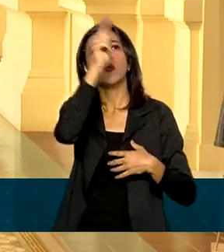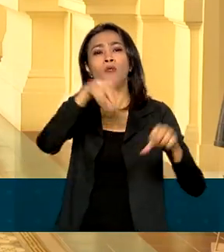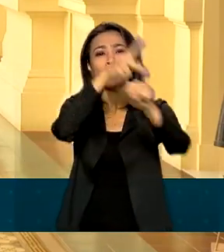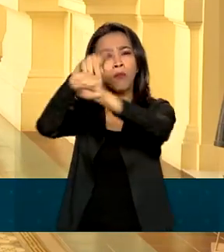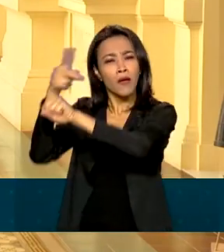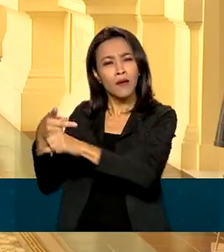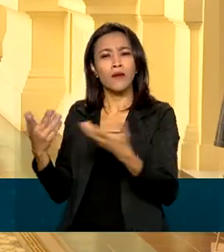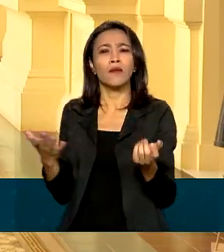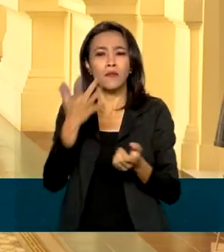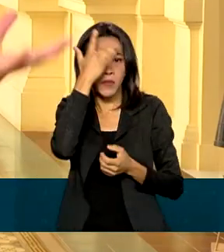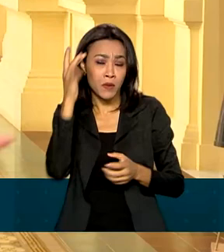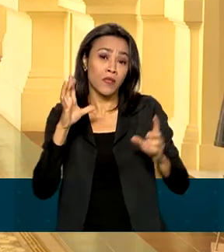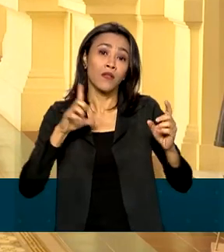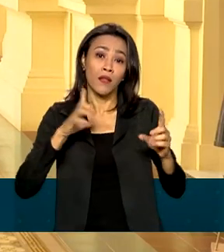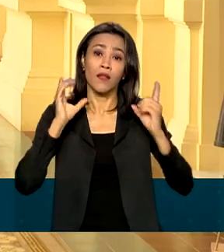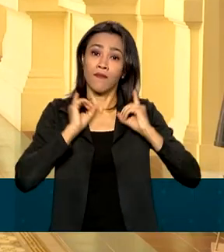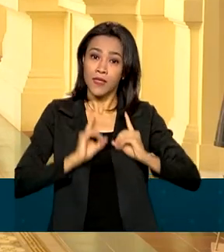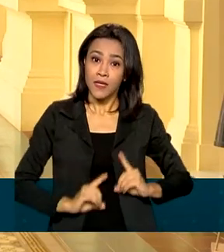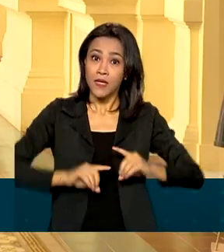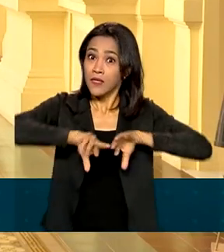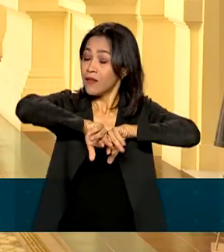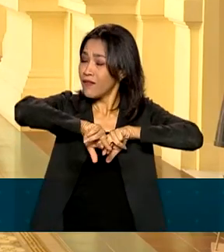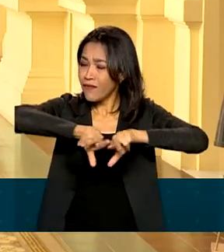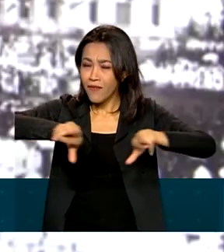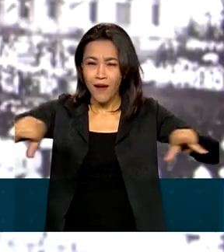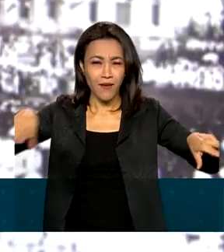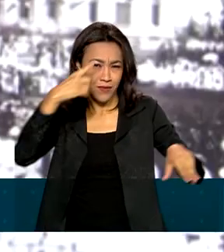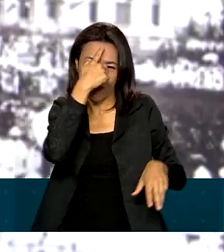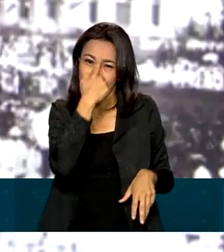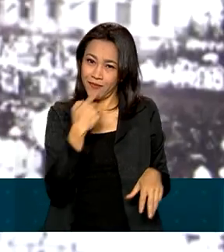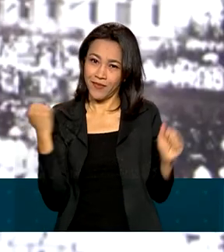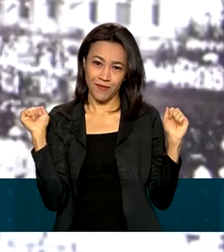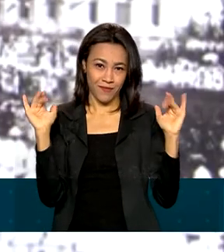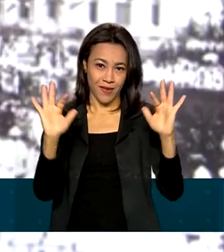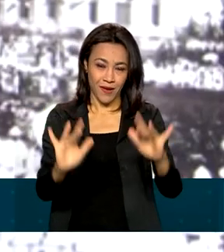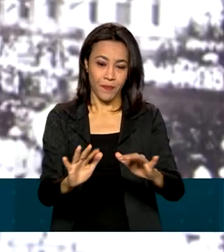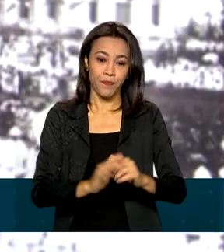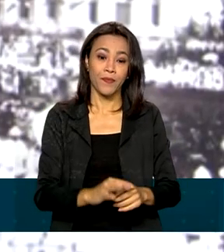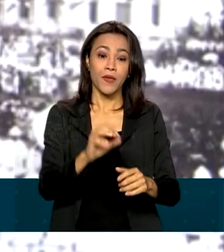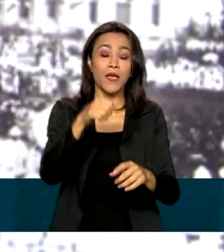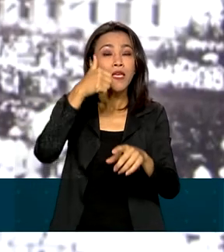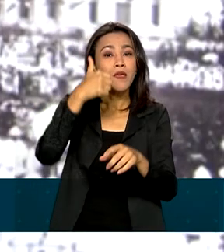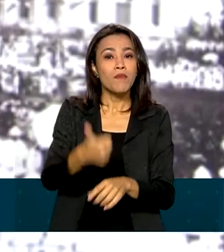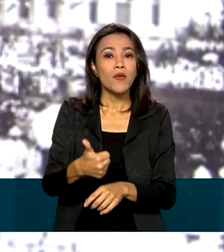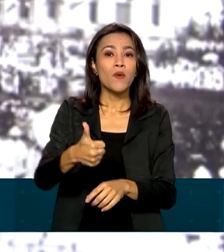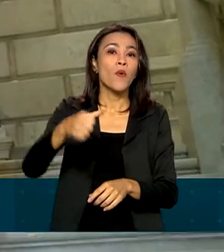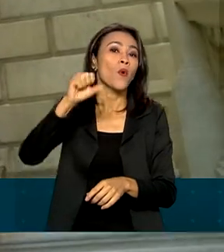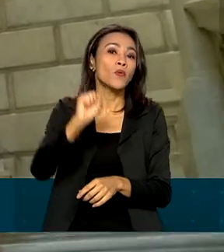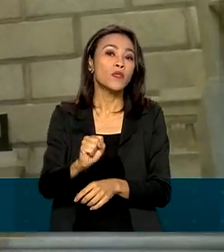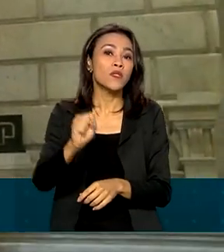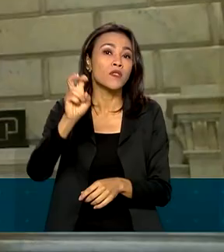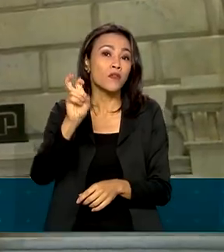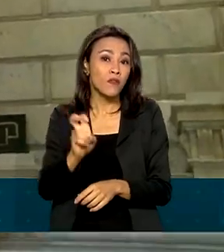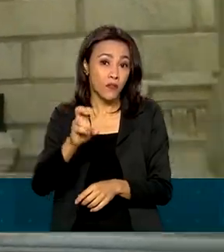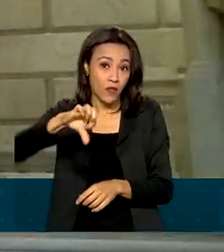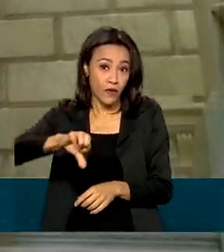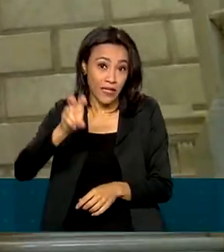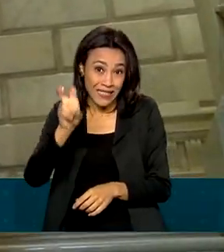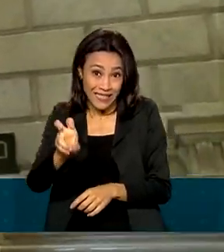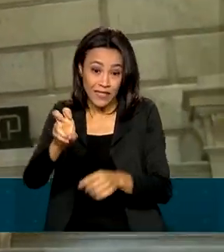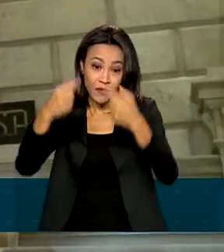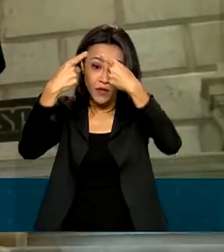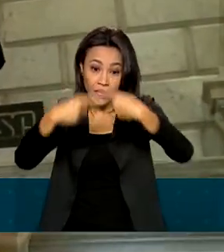com deficiência, enfim, pensando na maior diversidade possível de pessoas. Inaugurado em 1895, é o museu público